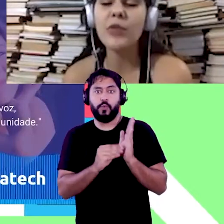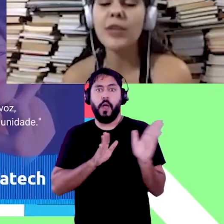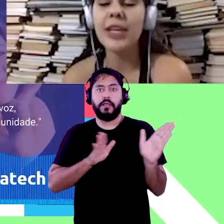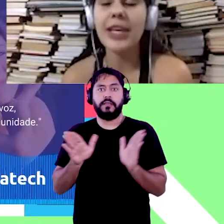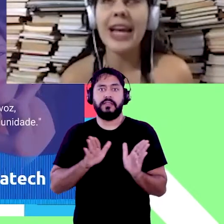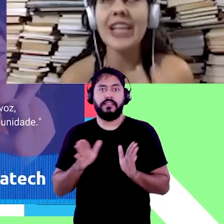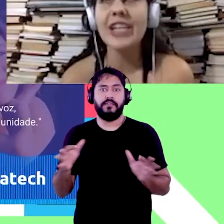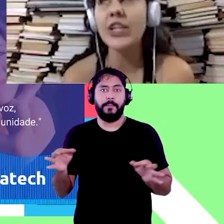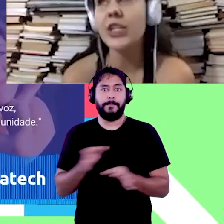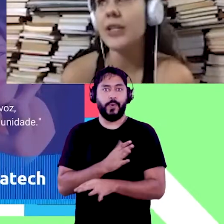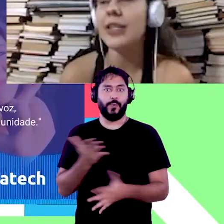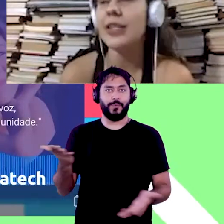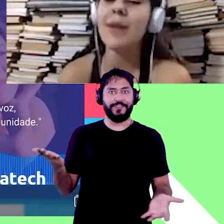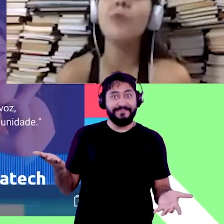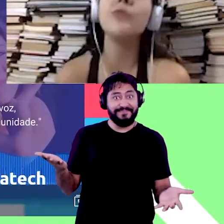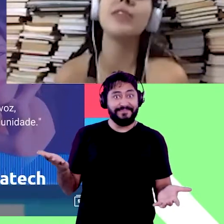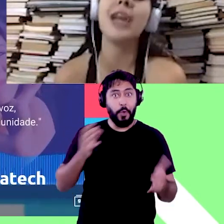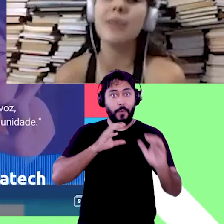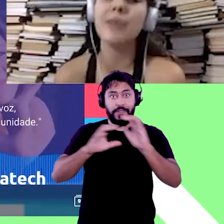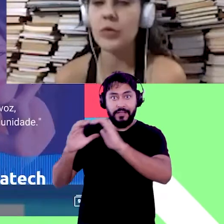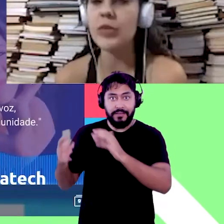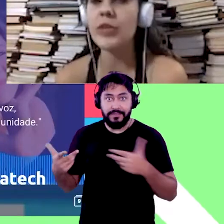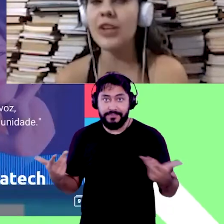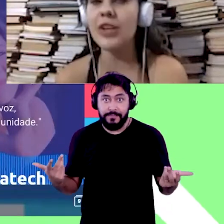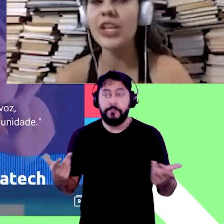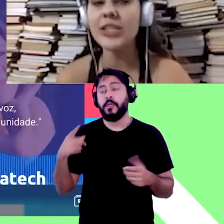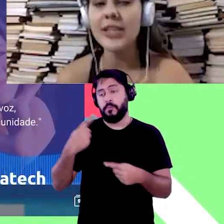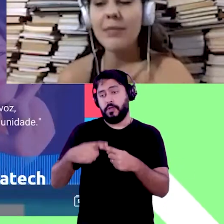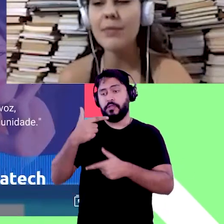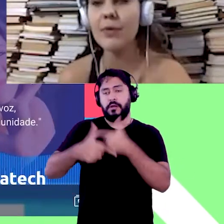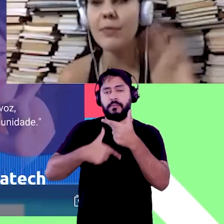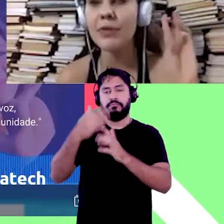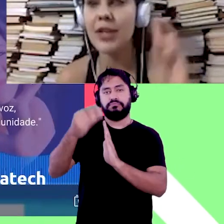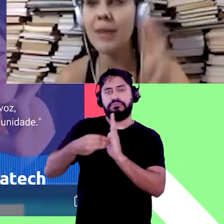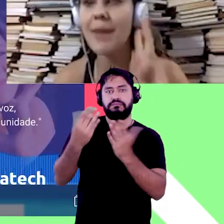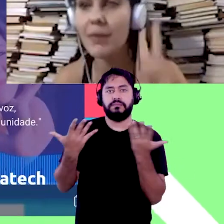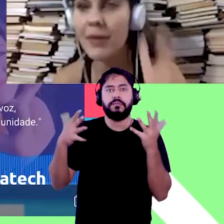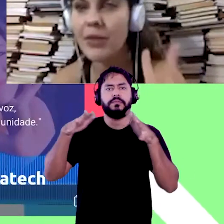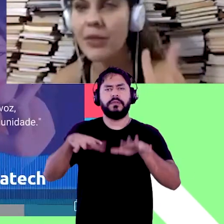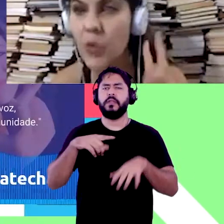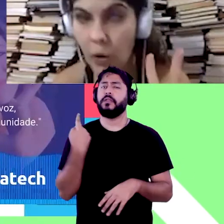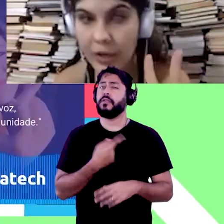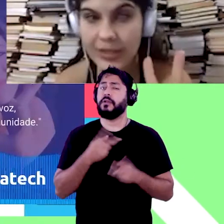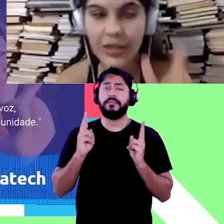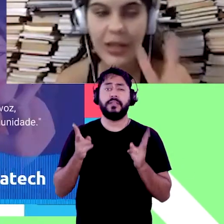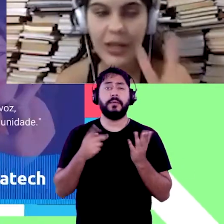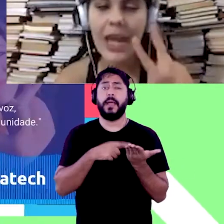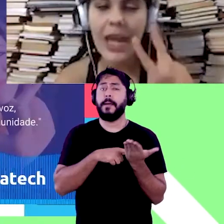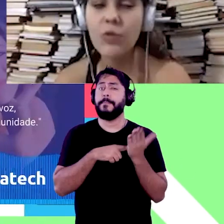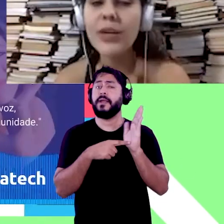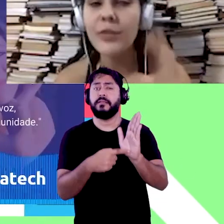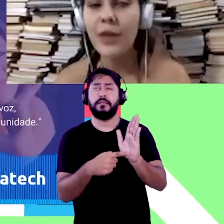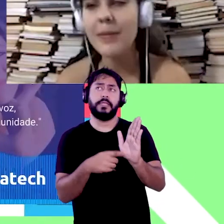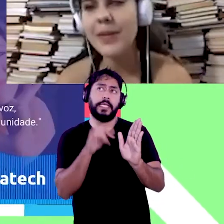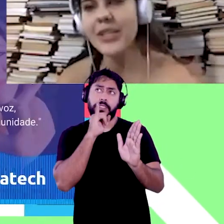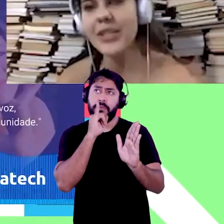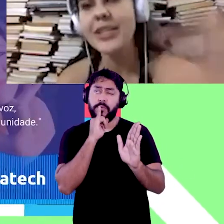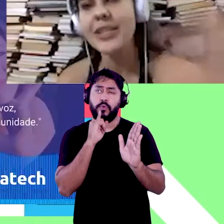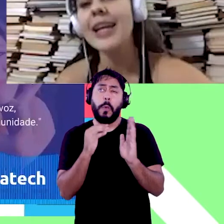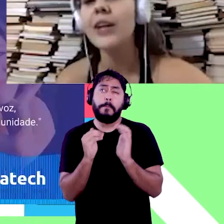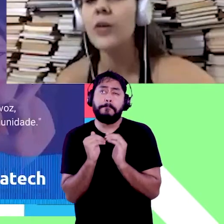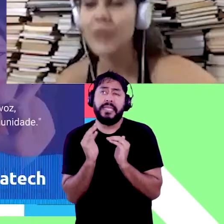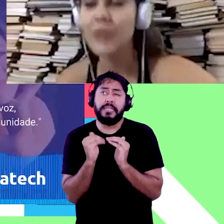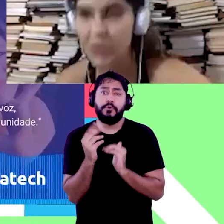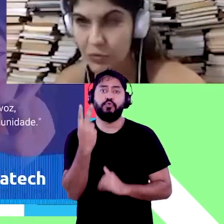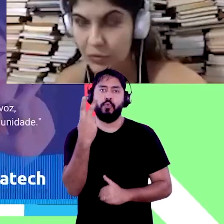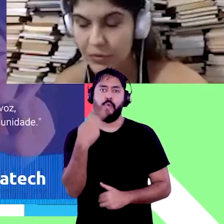muito que a gente trabalhar com design mesmo inclusivo, a gente sempre proporcionar pelo menos duas formas de acessar